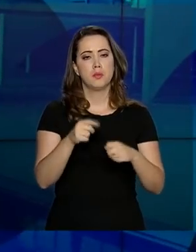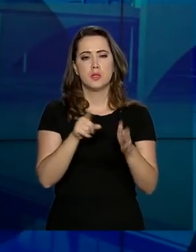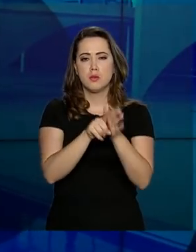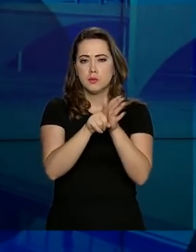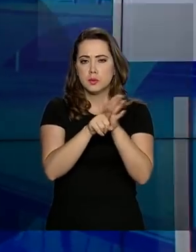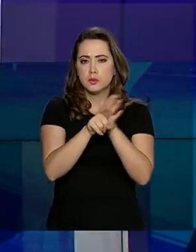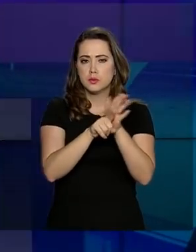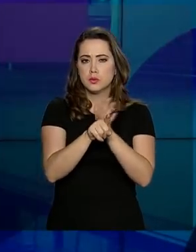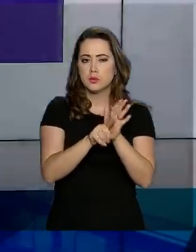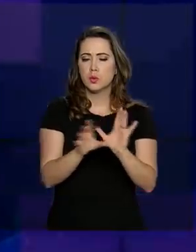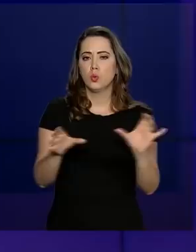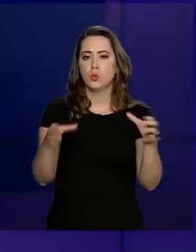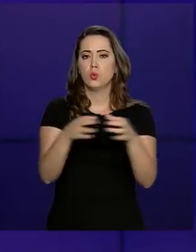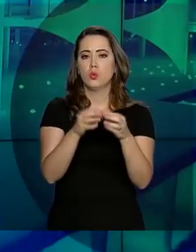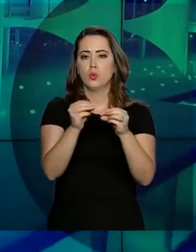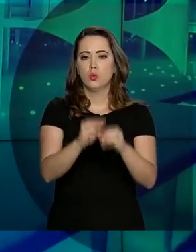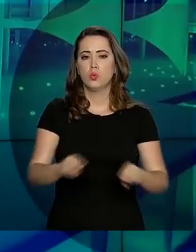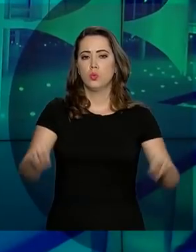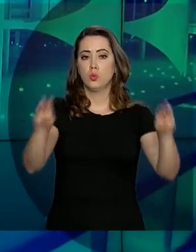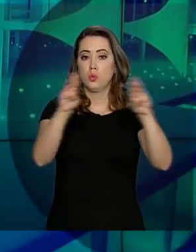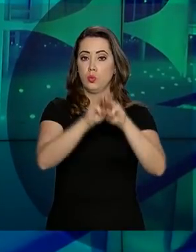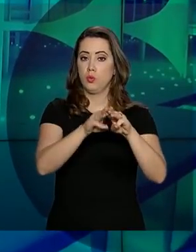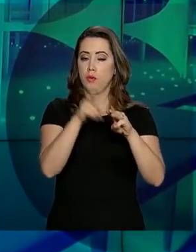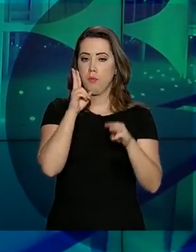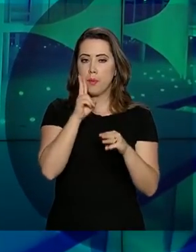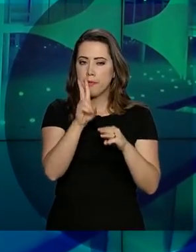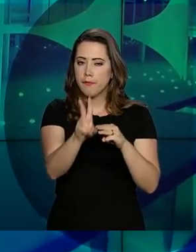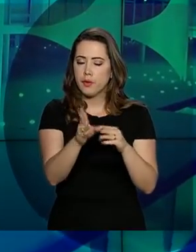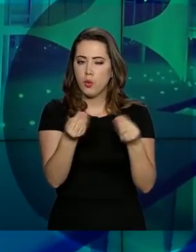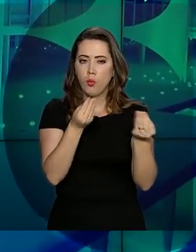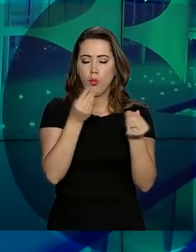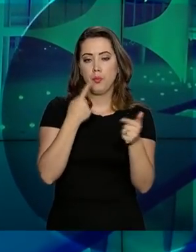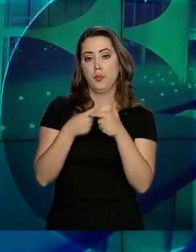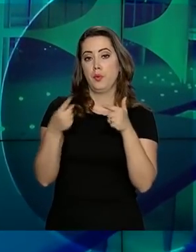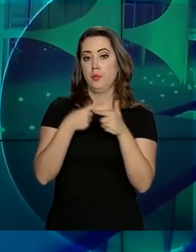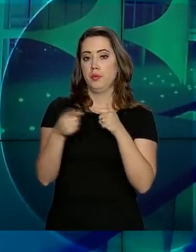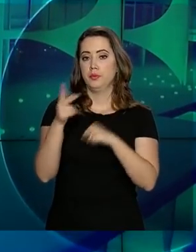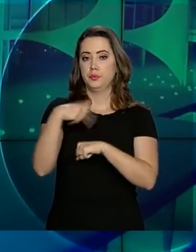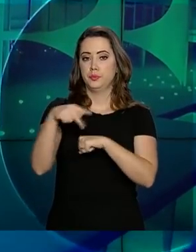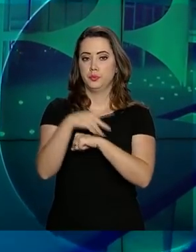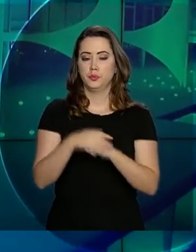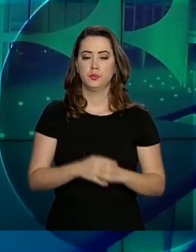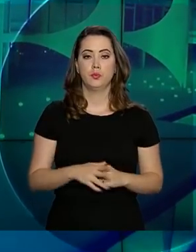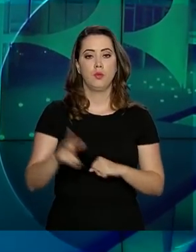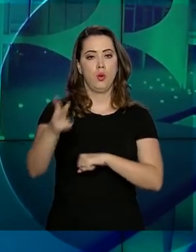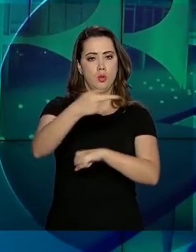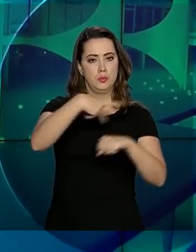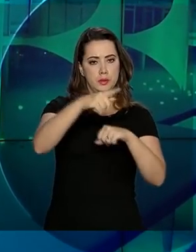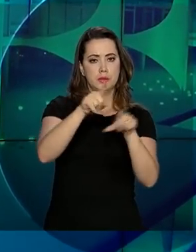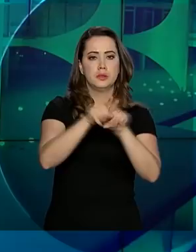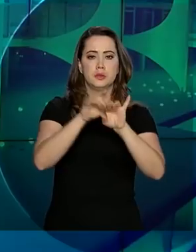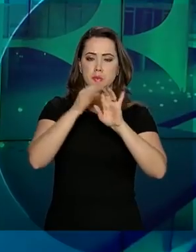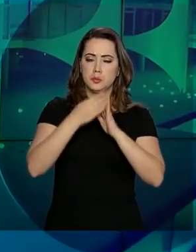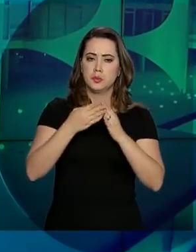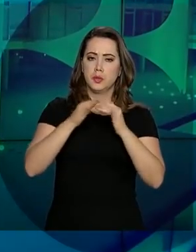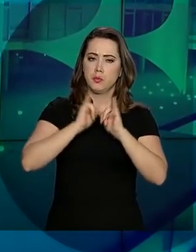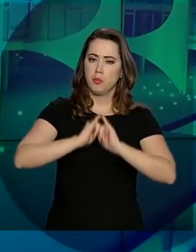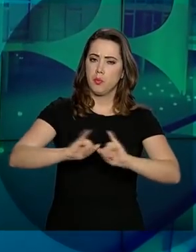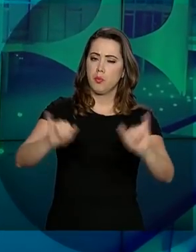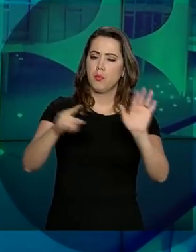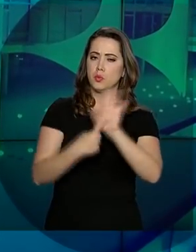investigação do Alto Comissariado da ONU para que avalie a situação no país. Os países também